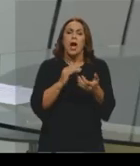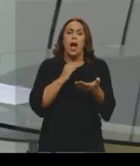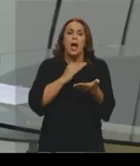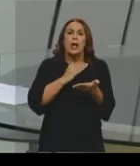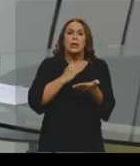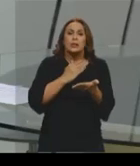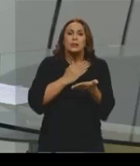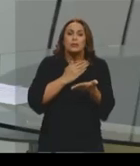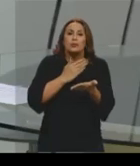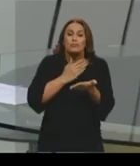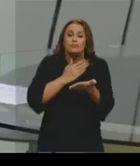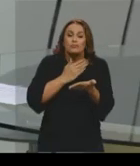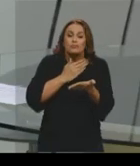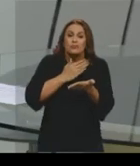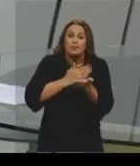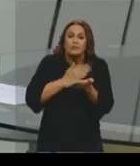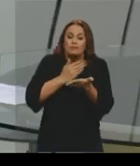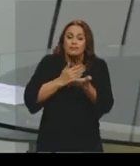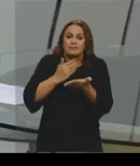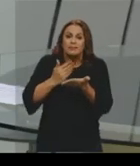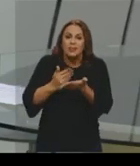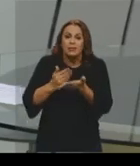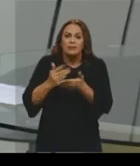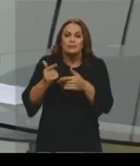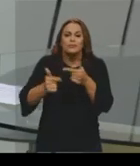do trabalho